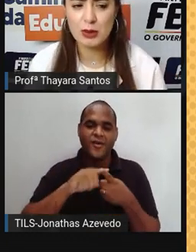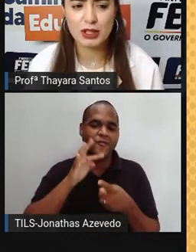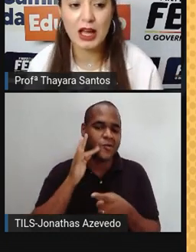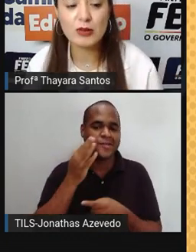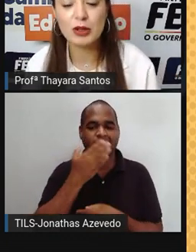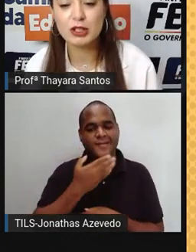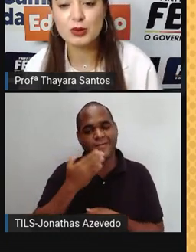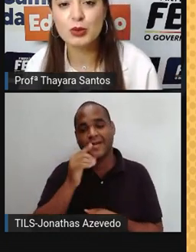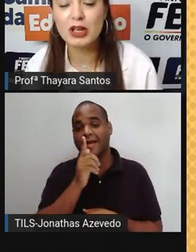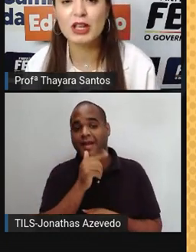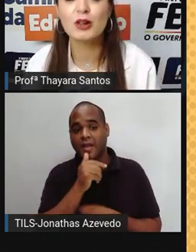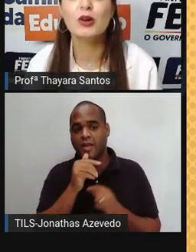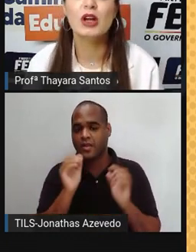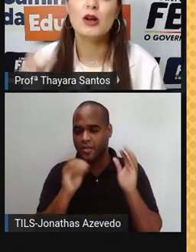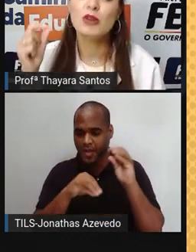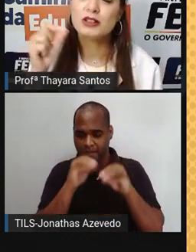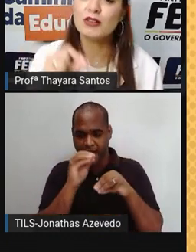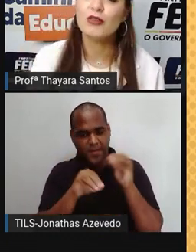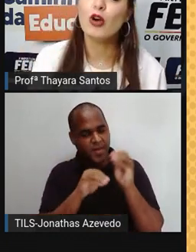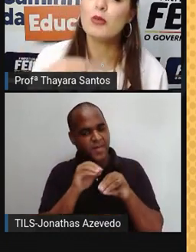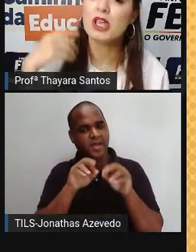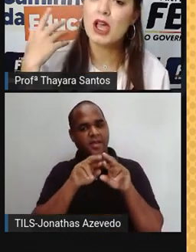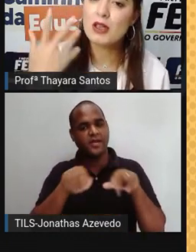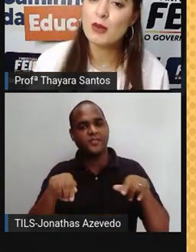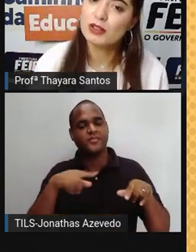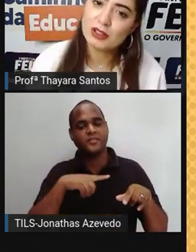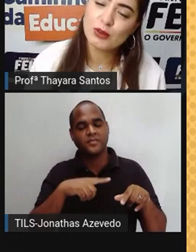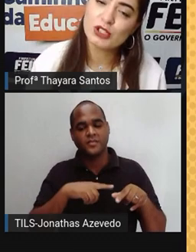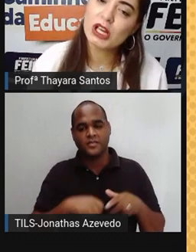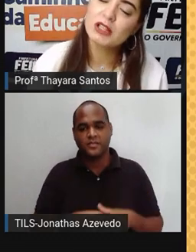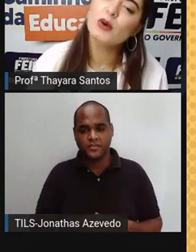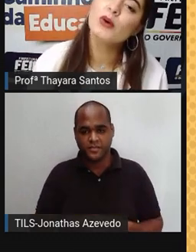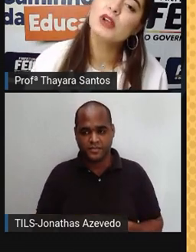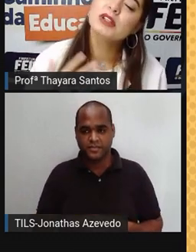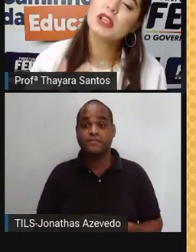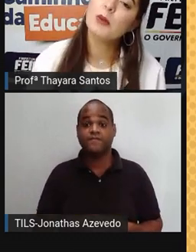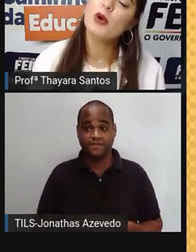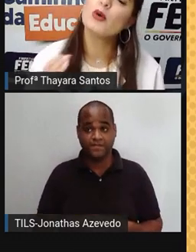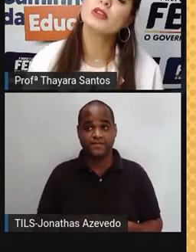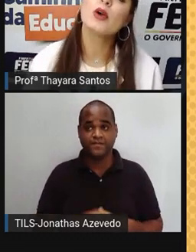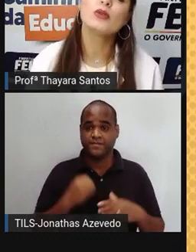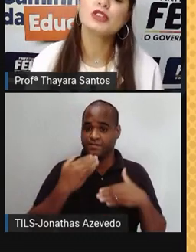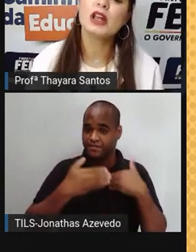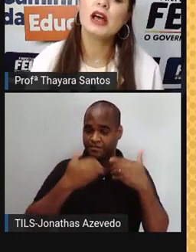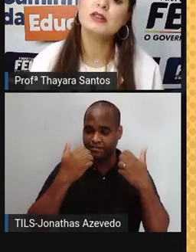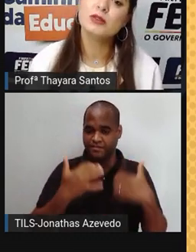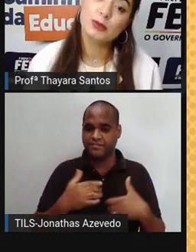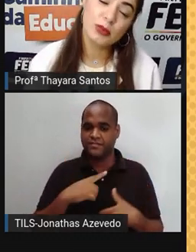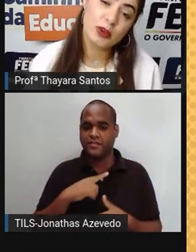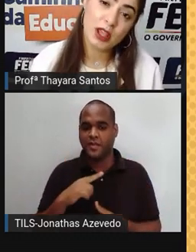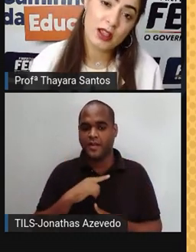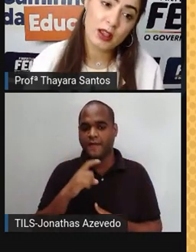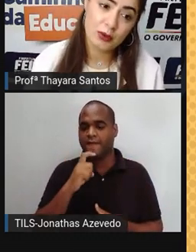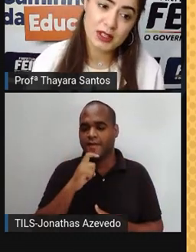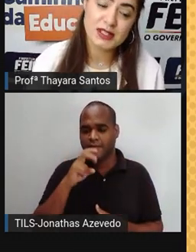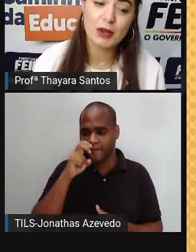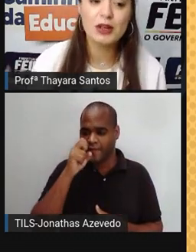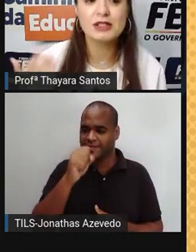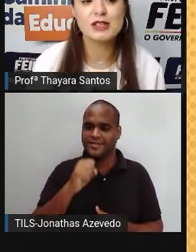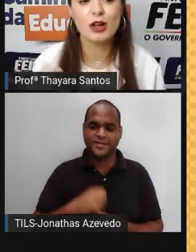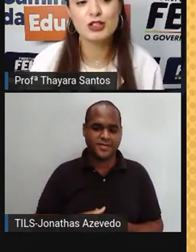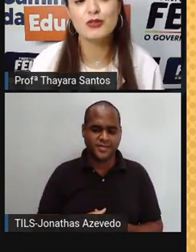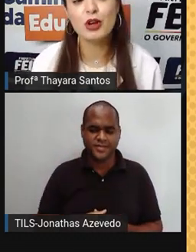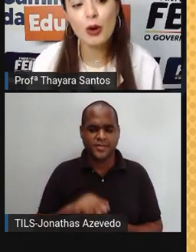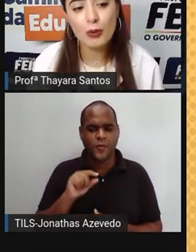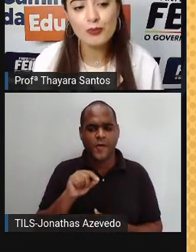fruta bota Açúcar da água bota tudo aquilo bota na forminha e bota no congelador daqui a pouco tá congelado o que que